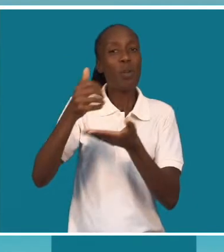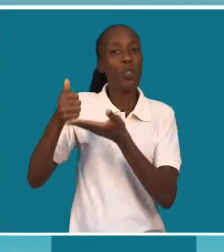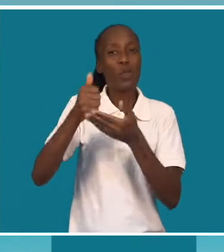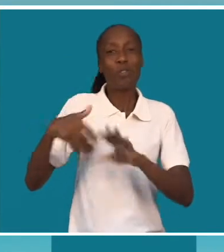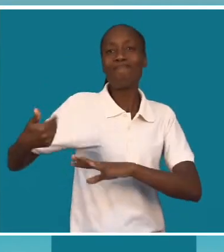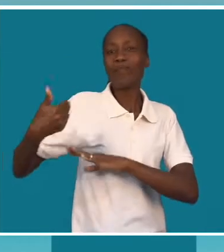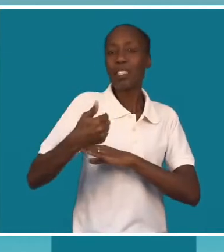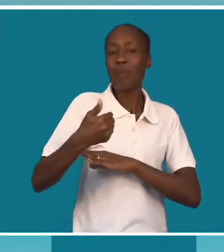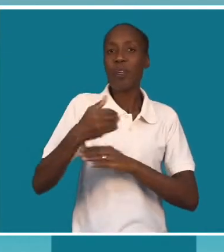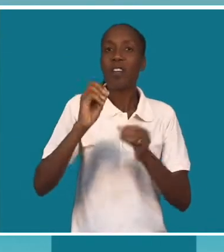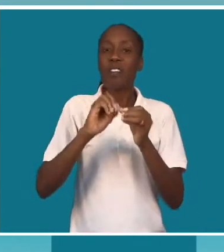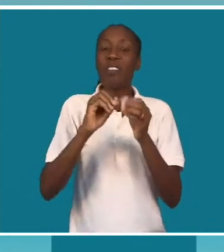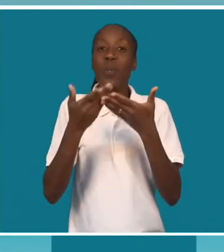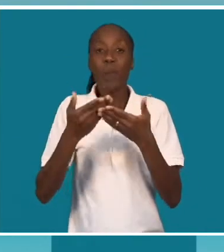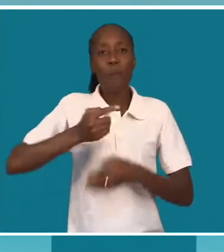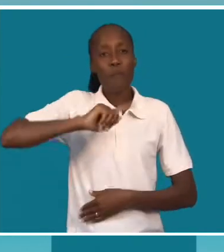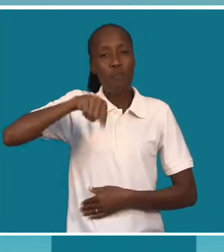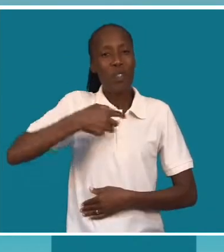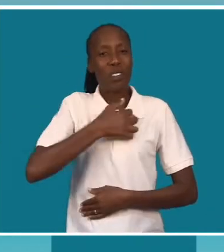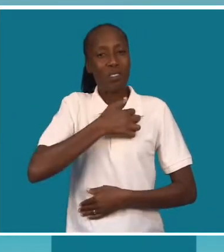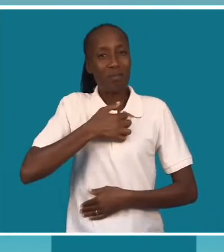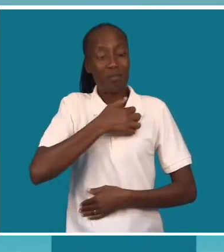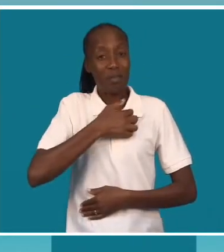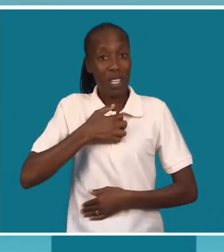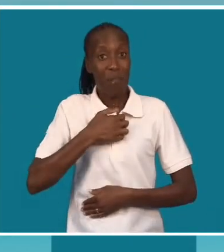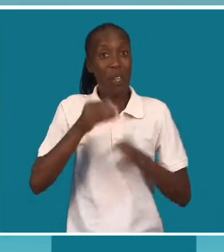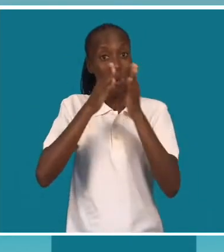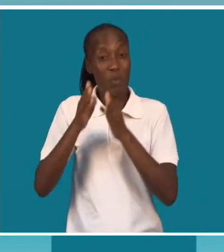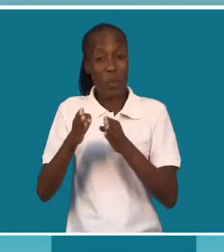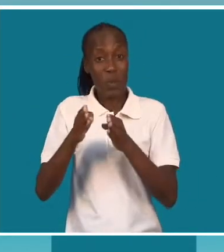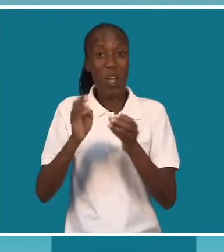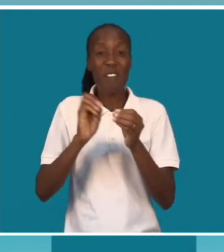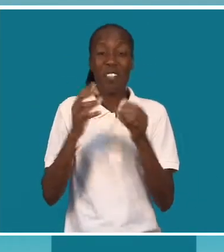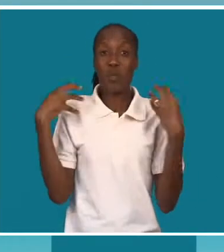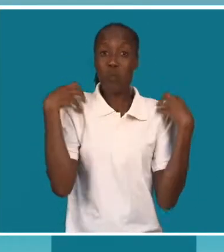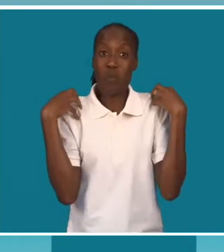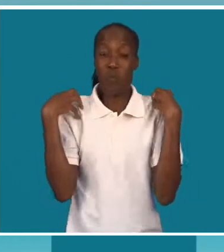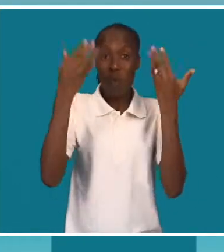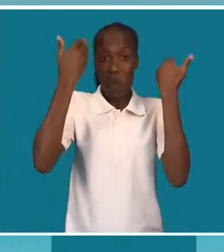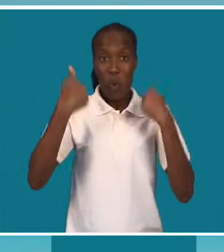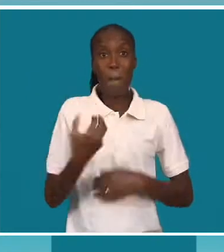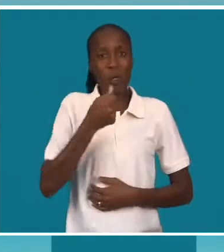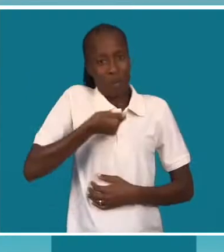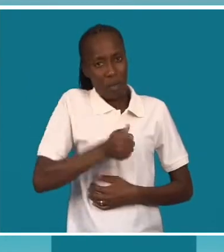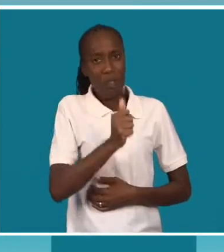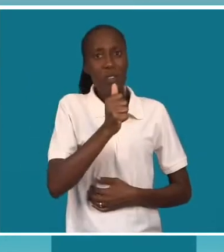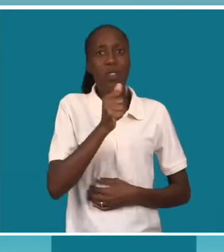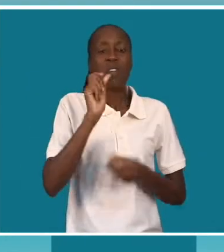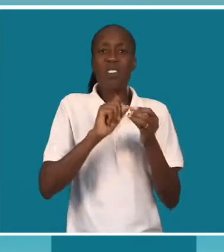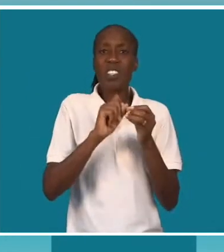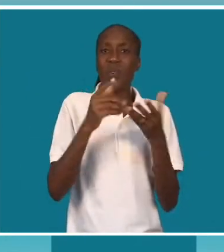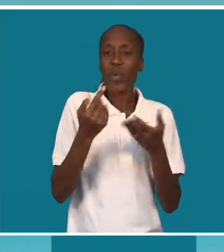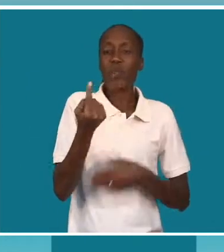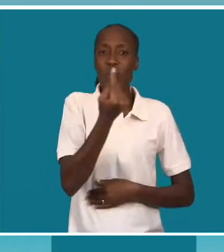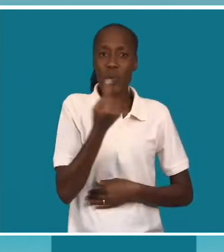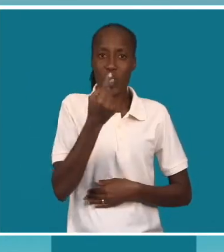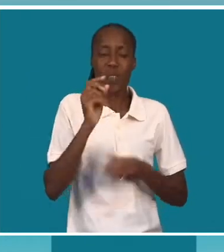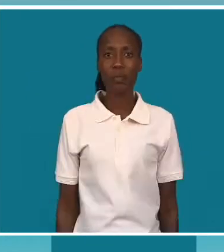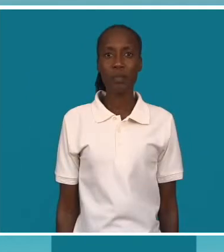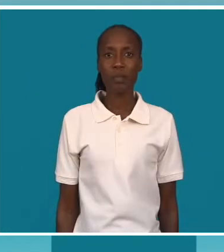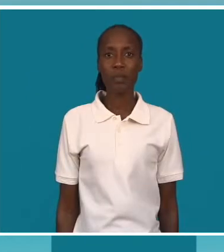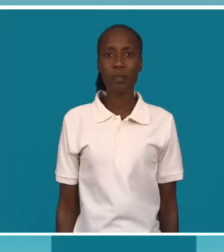são as funções do dia a dia. Então, nós tentamos devolver a mobilidade ao paciente, de modo a que ele possa desempenhar estas funções sem muita